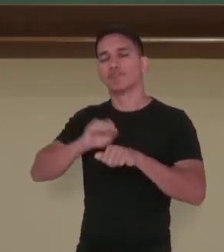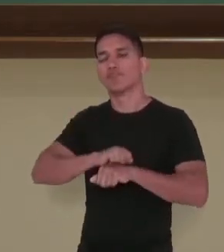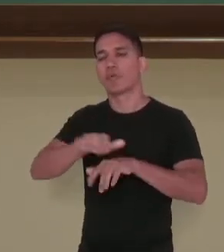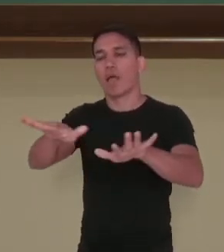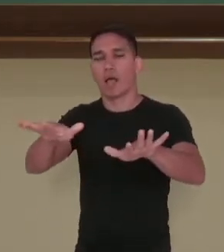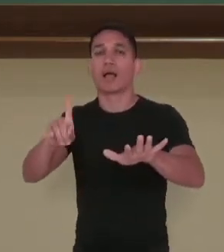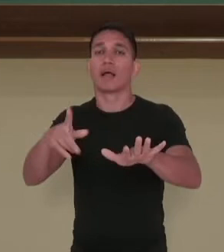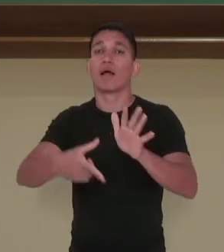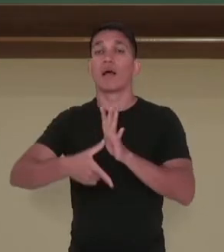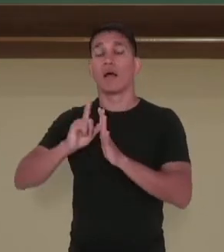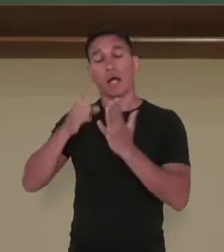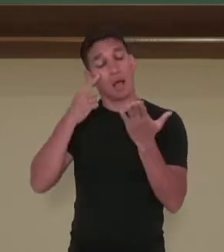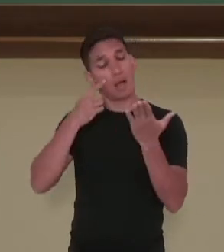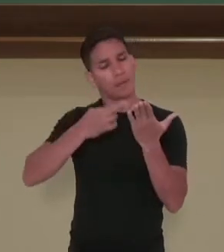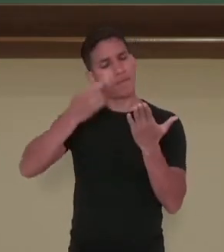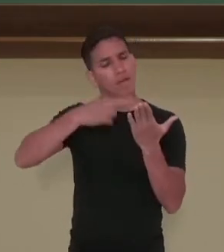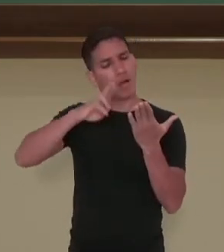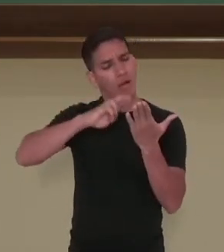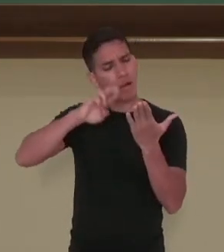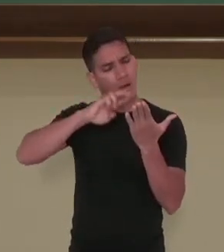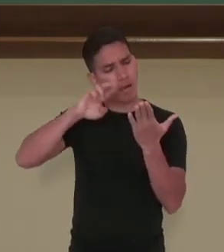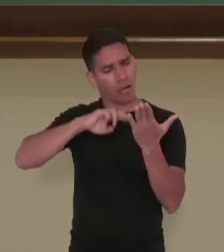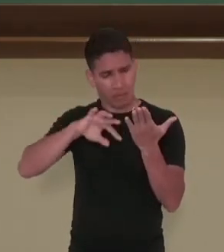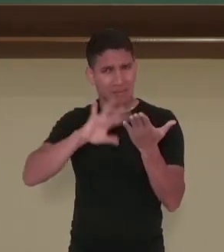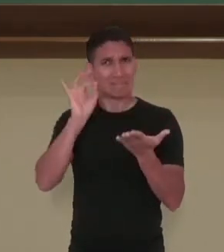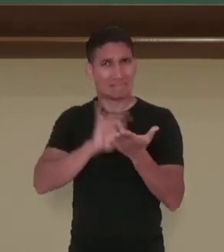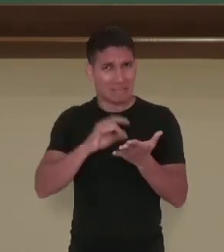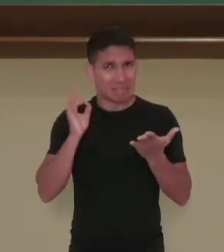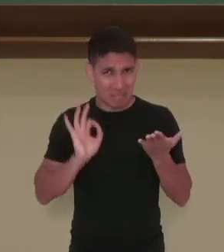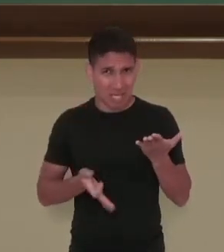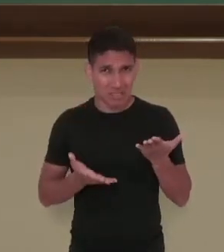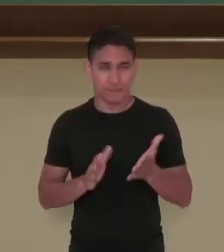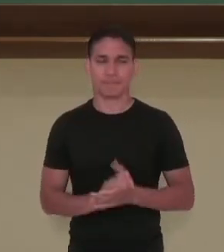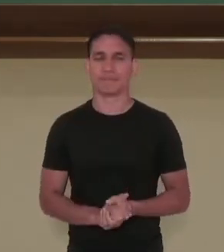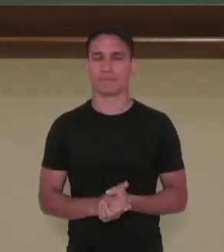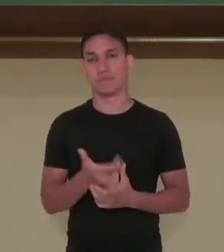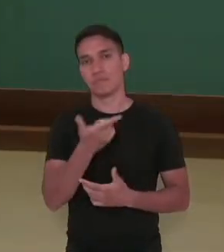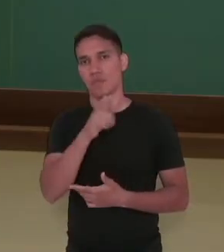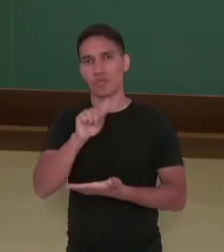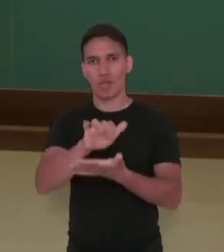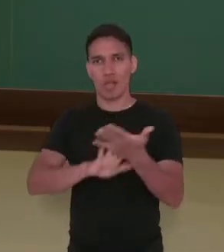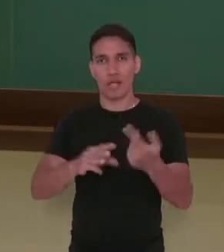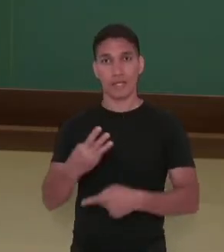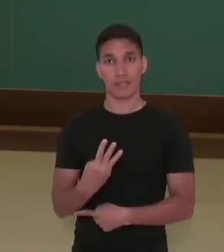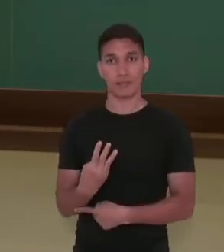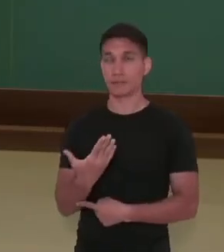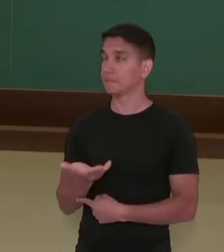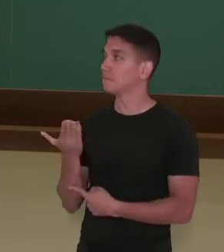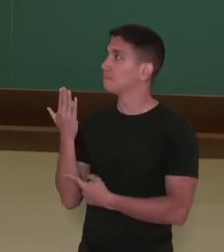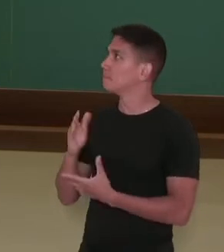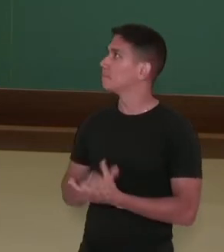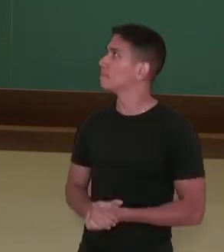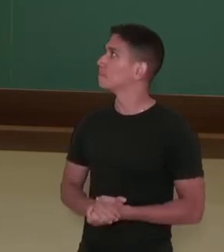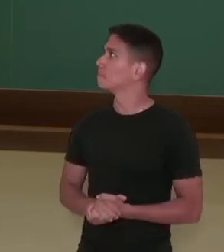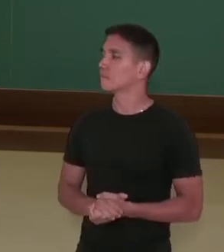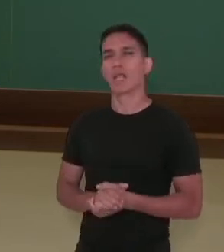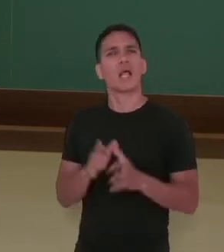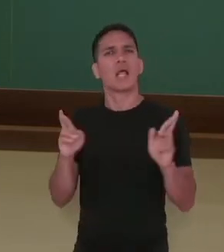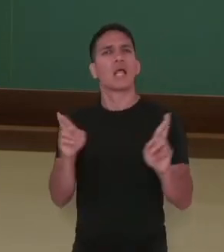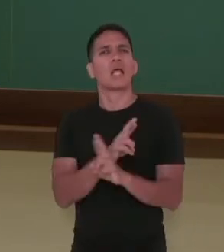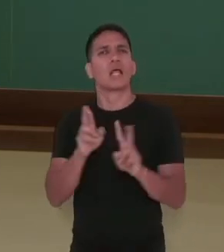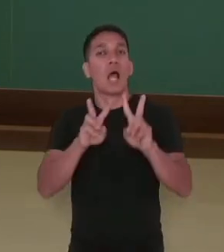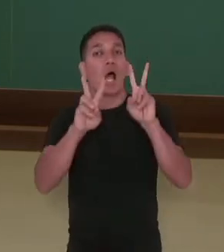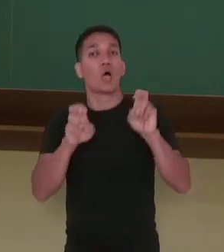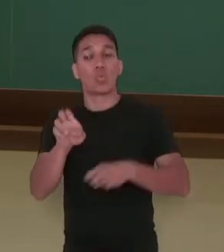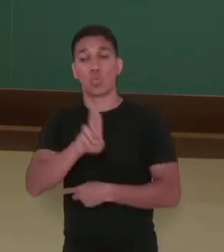que receba, verifique, né? Confirme. Já na atividade 3, o que eu tenho? A relação sobre o